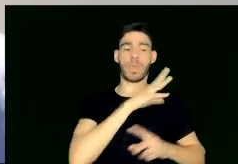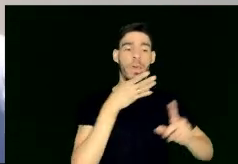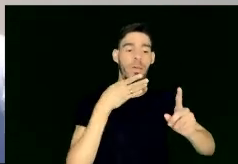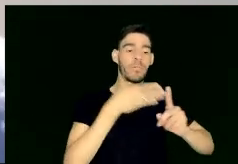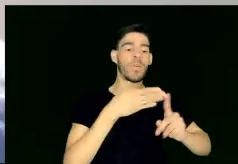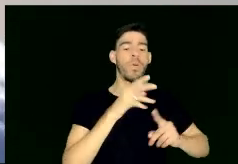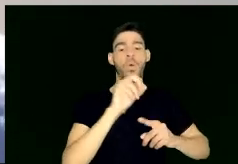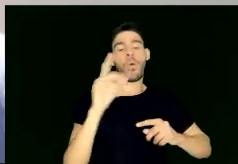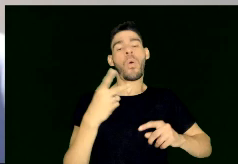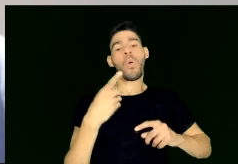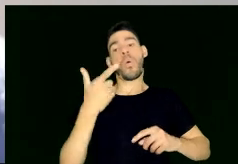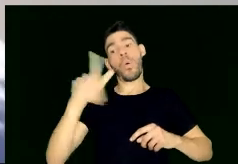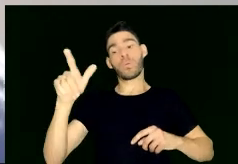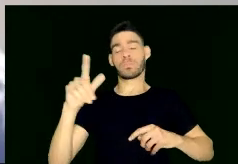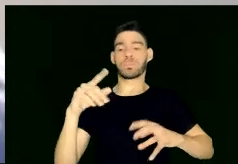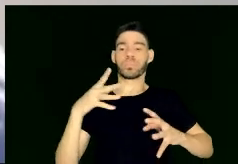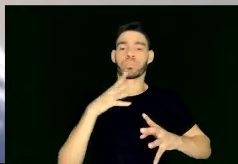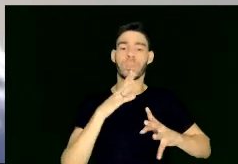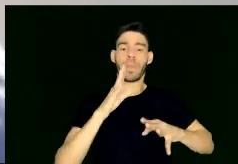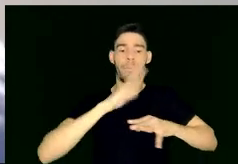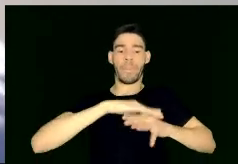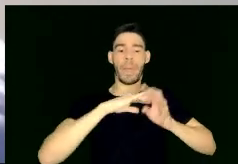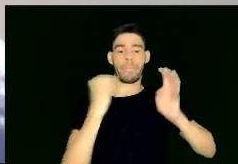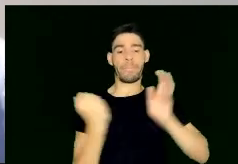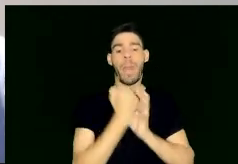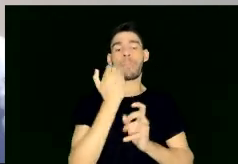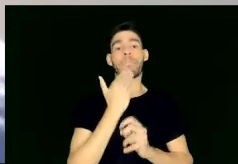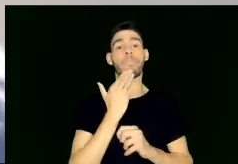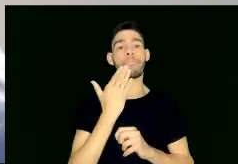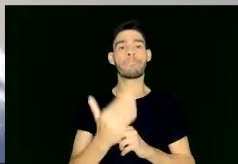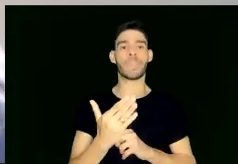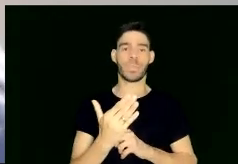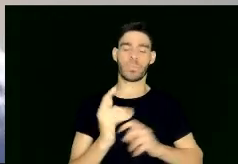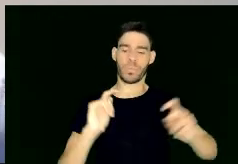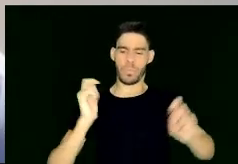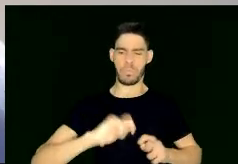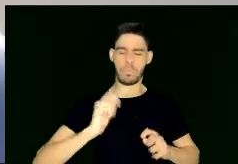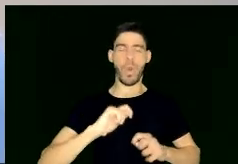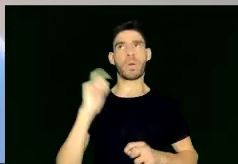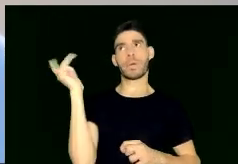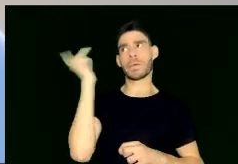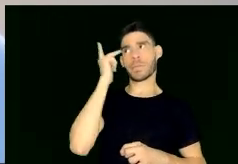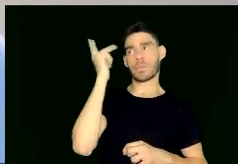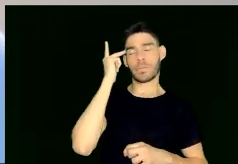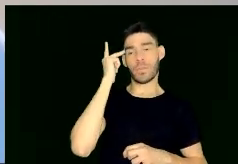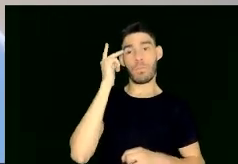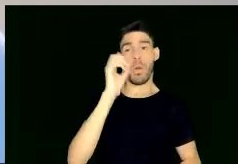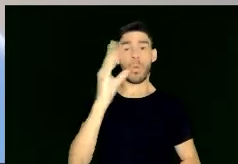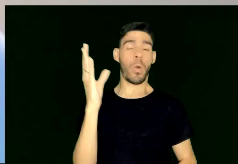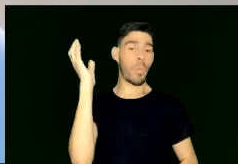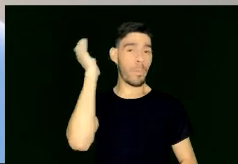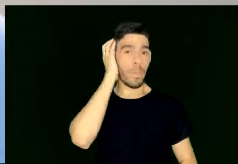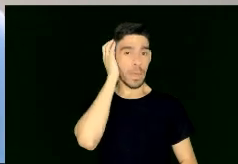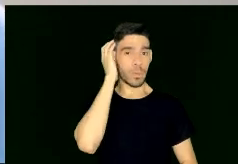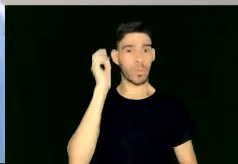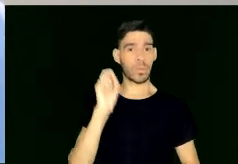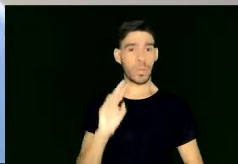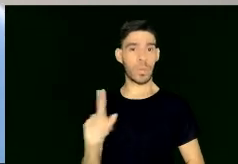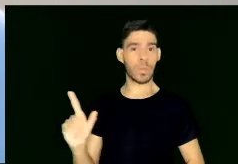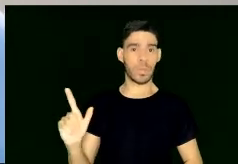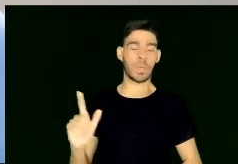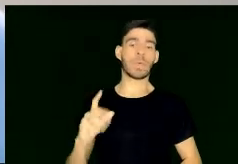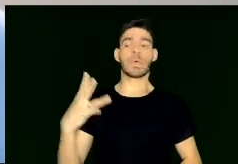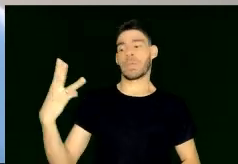o segundo réu ou outro réu, titular da patente ou do pedido de patente, e poderá ser São Paulo ou Mato Grosso do